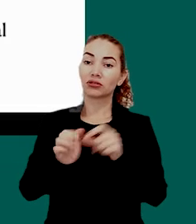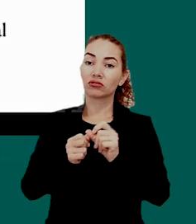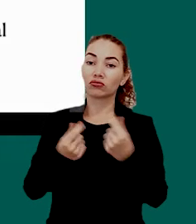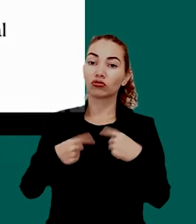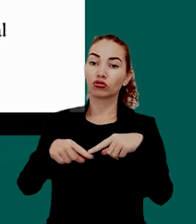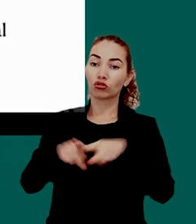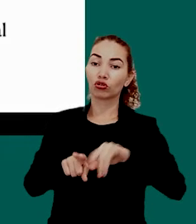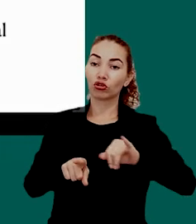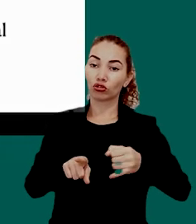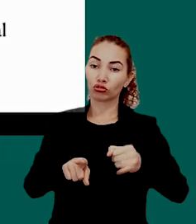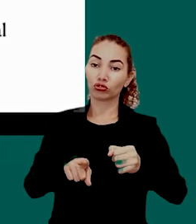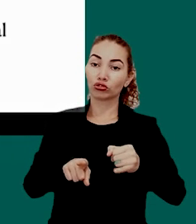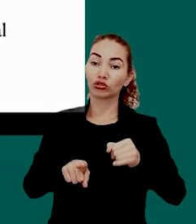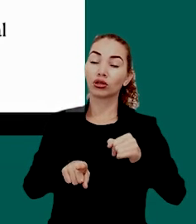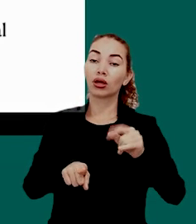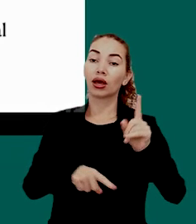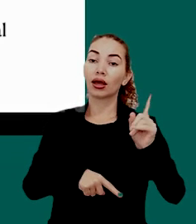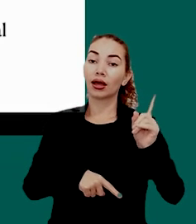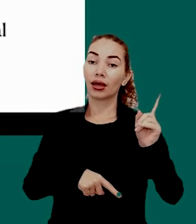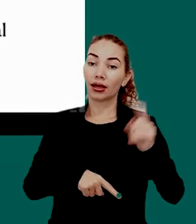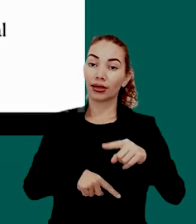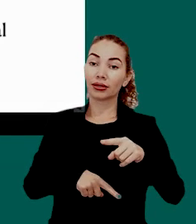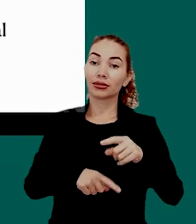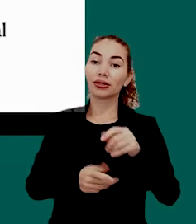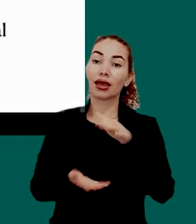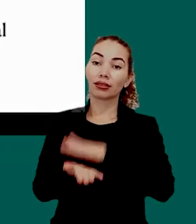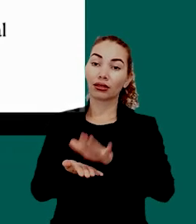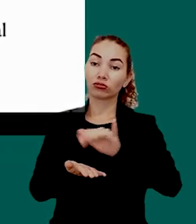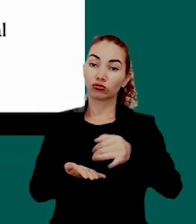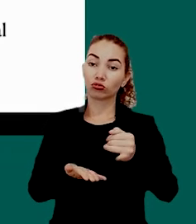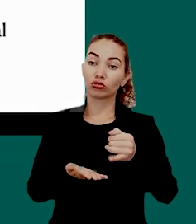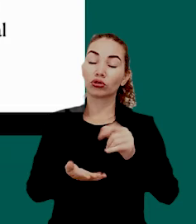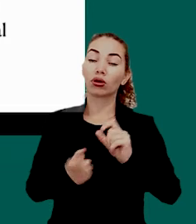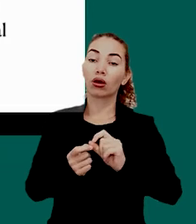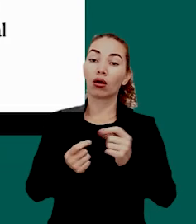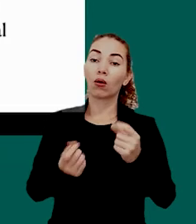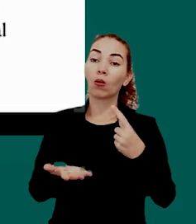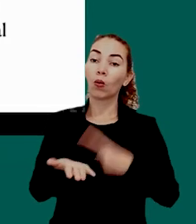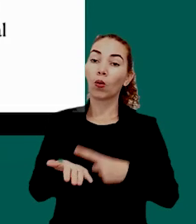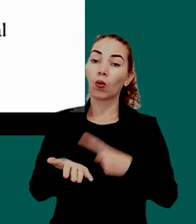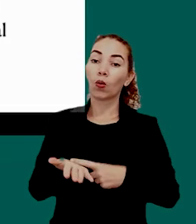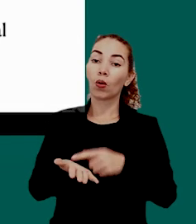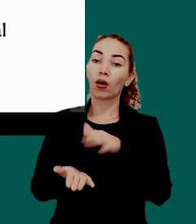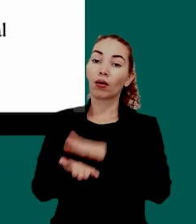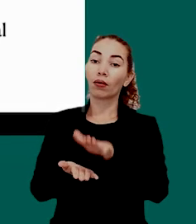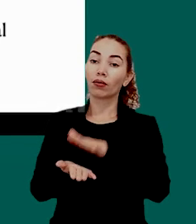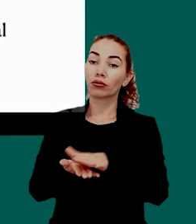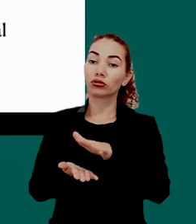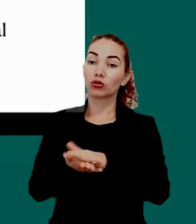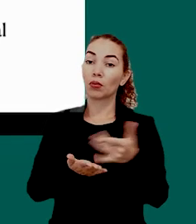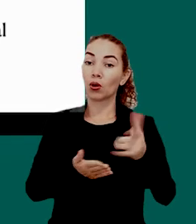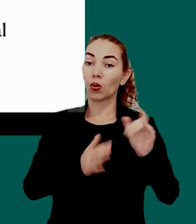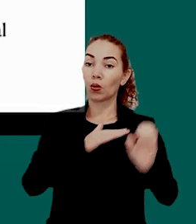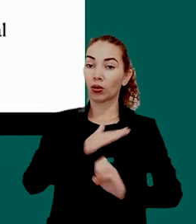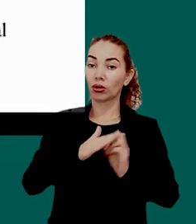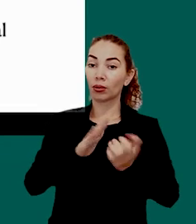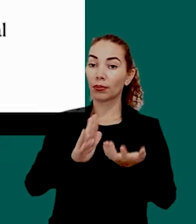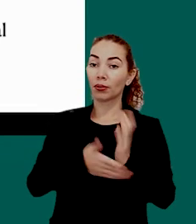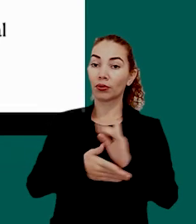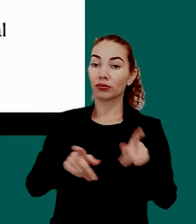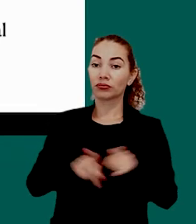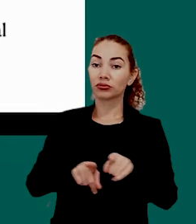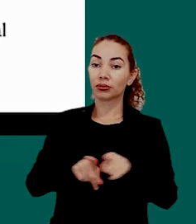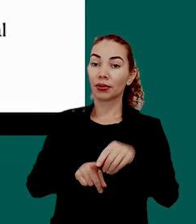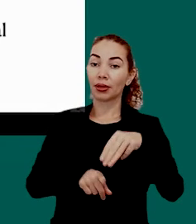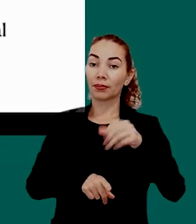com a Janssen, que é o braço belga da indústria Johnson & Johnson, tem um acordo de produção com a Merck mediante aprovação, então a